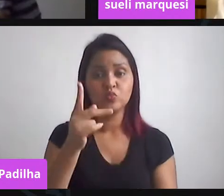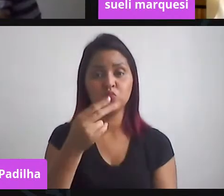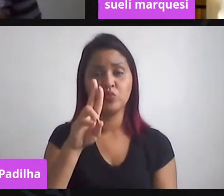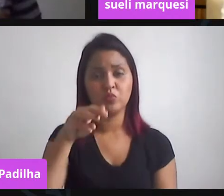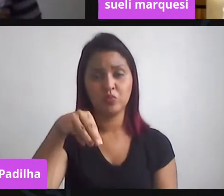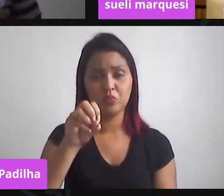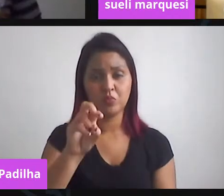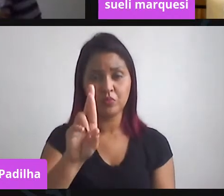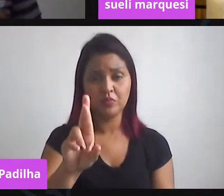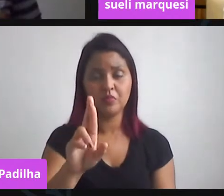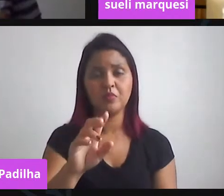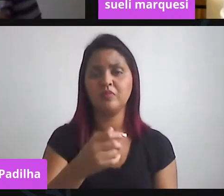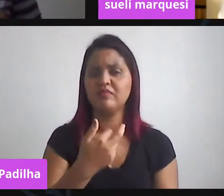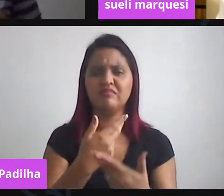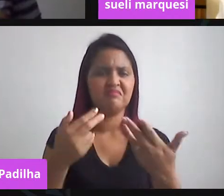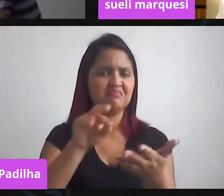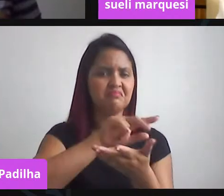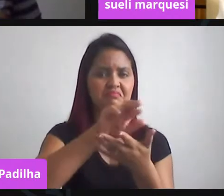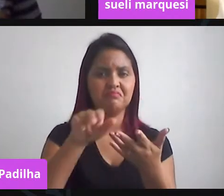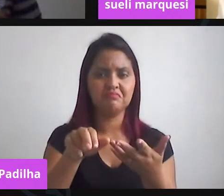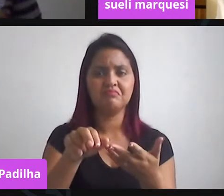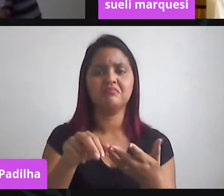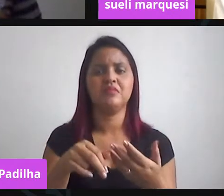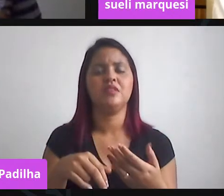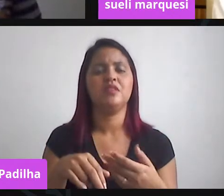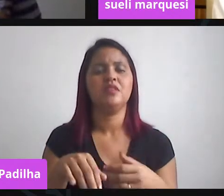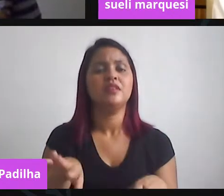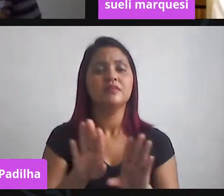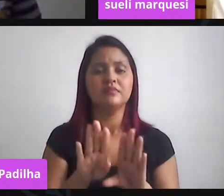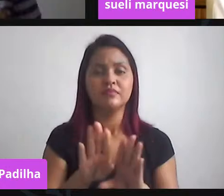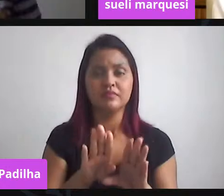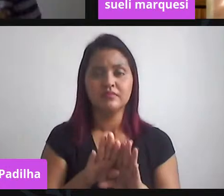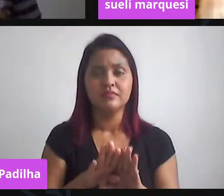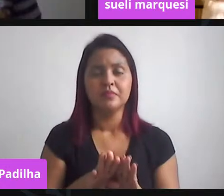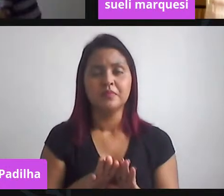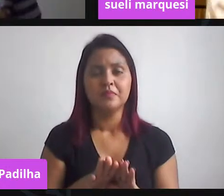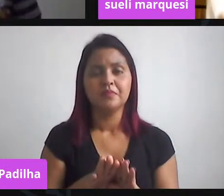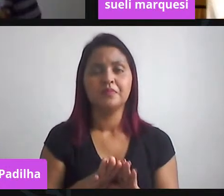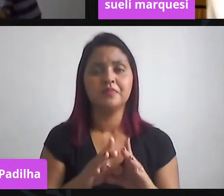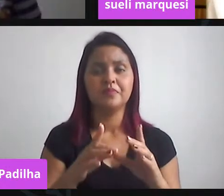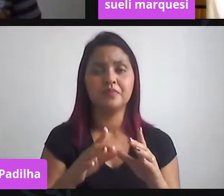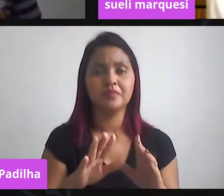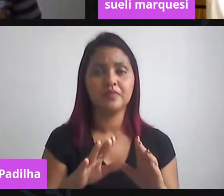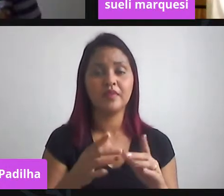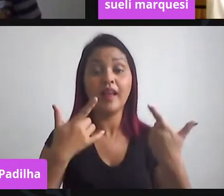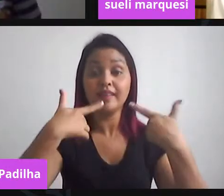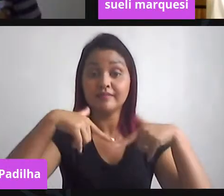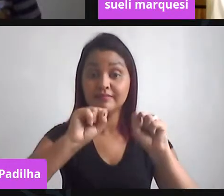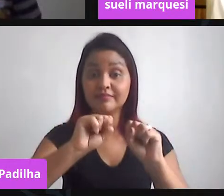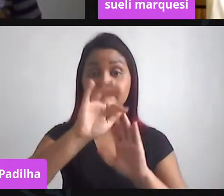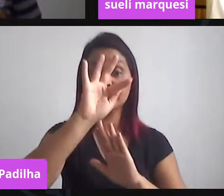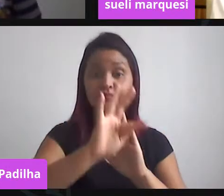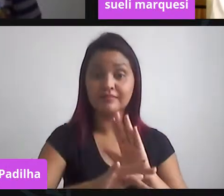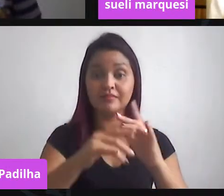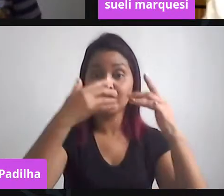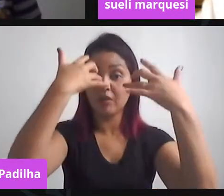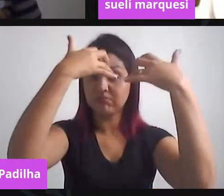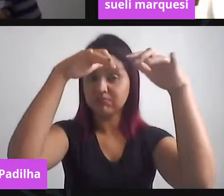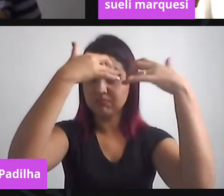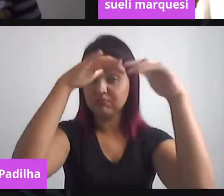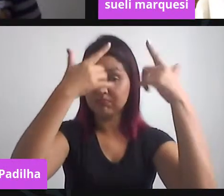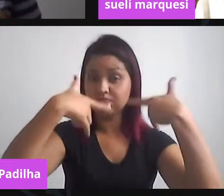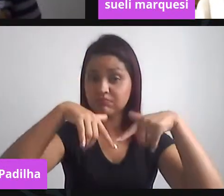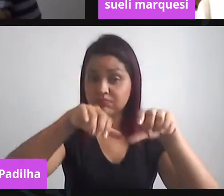também, toda a questão da linguística textual e a linguística cognitiva. Então, há